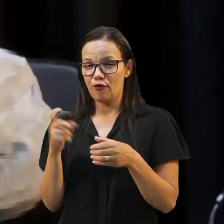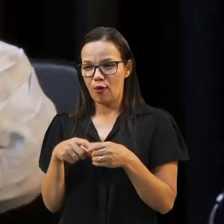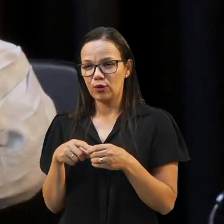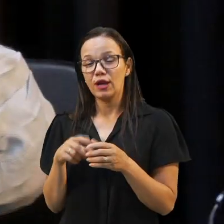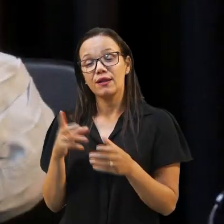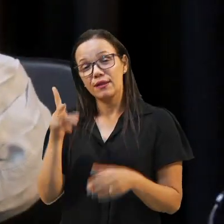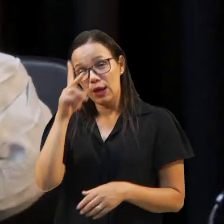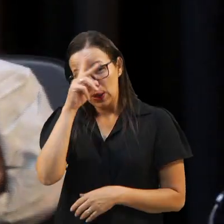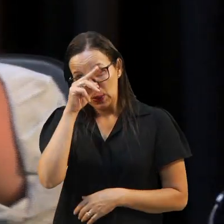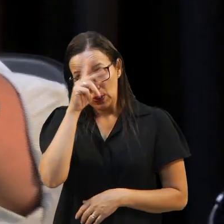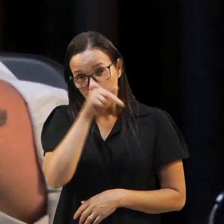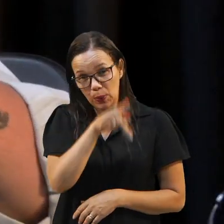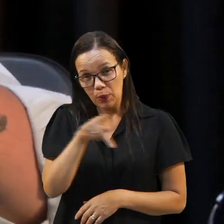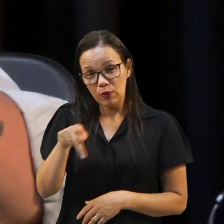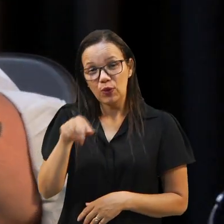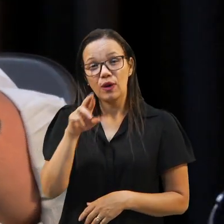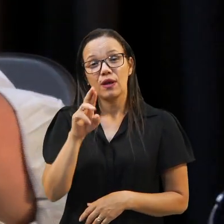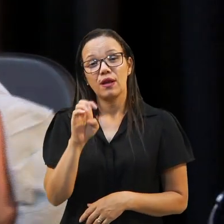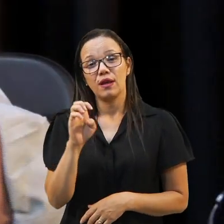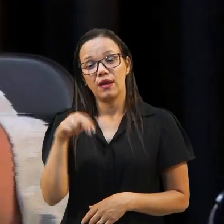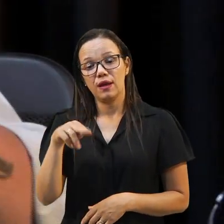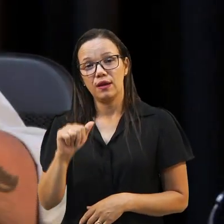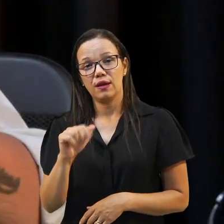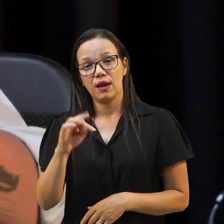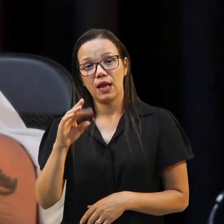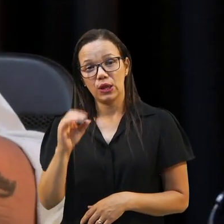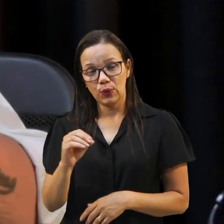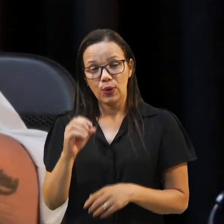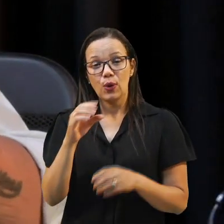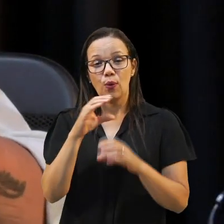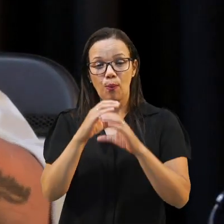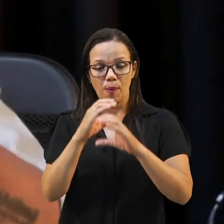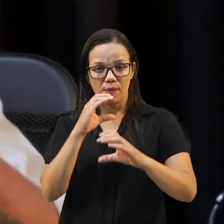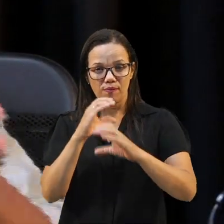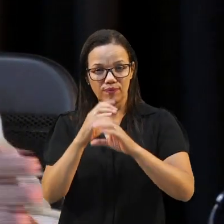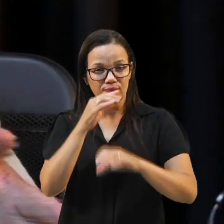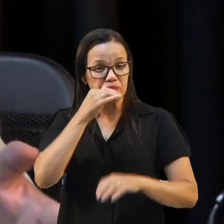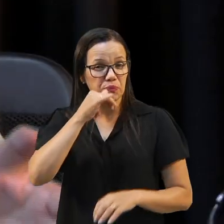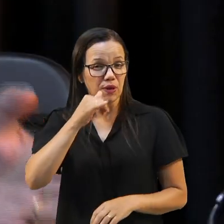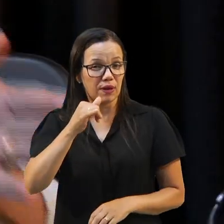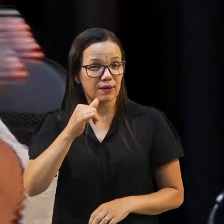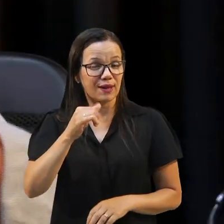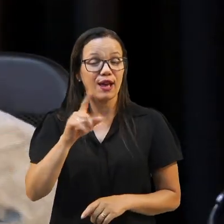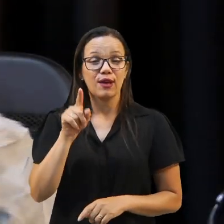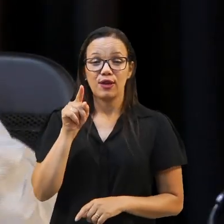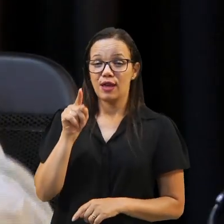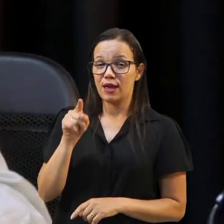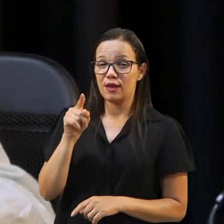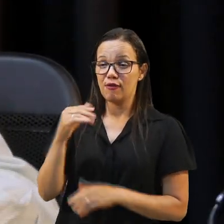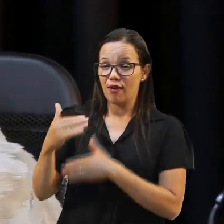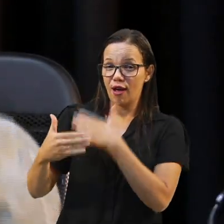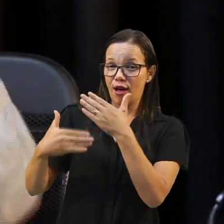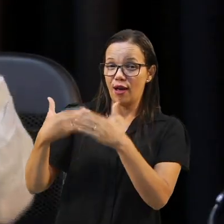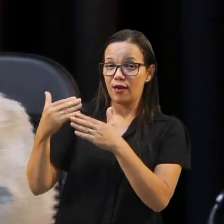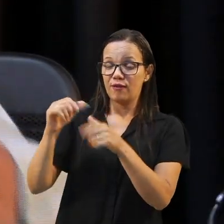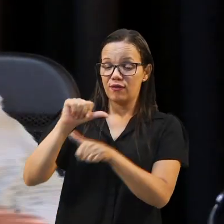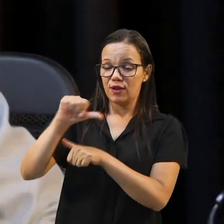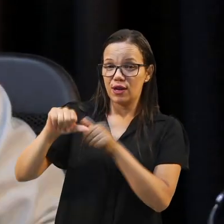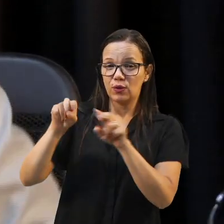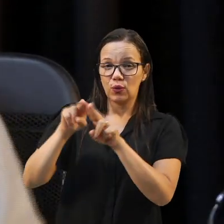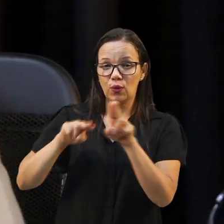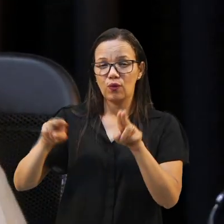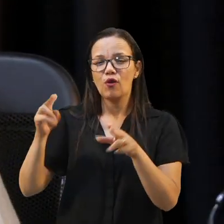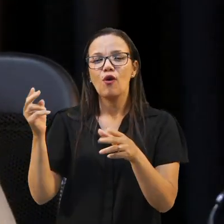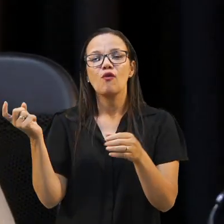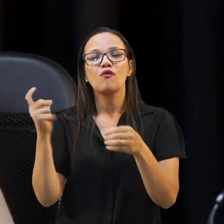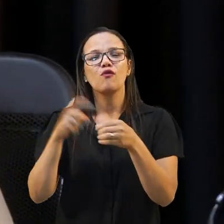essas histórias do professor Renato Pereira com a engenharia elétrica, e aí a coisa vai se tornando UFO. A gente volta